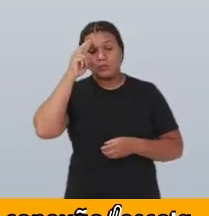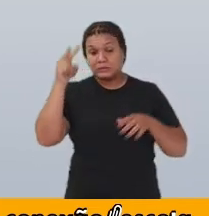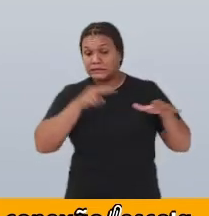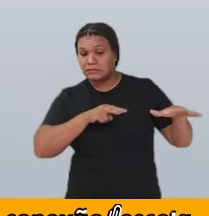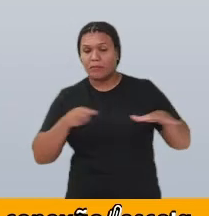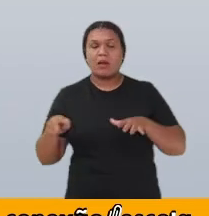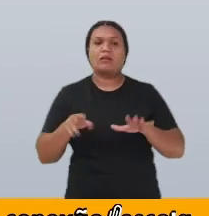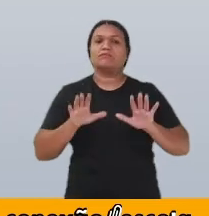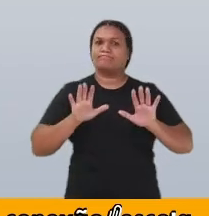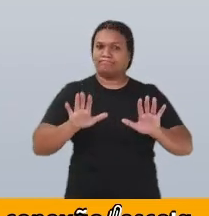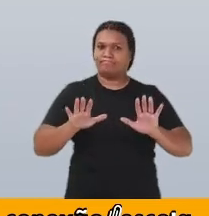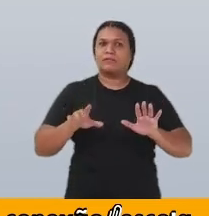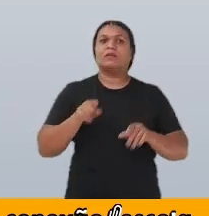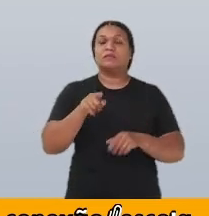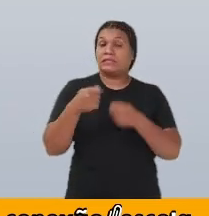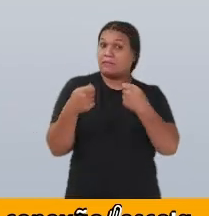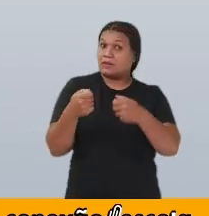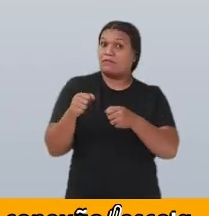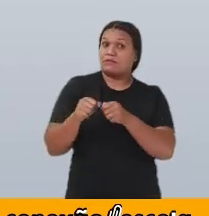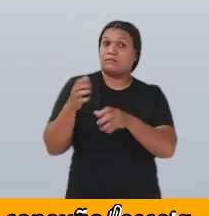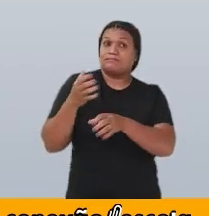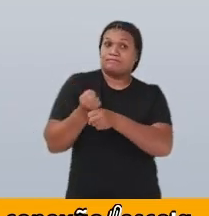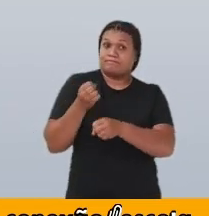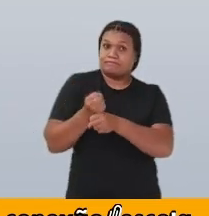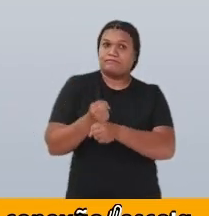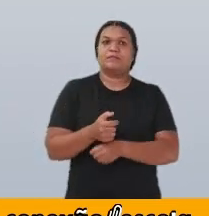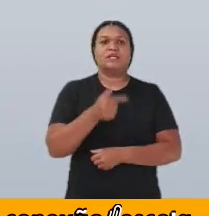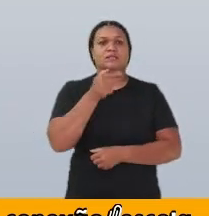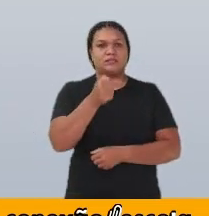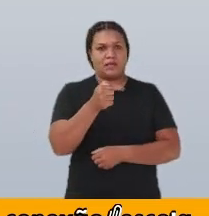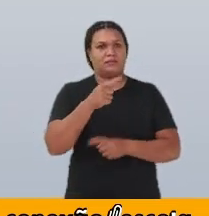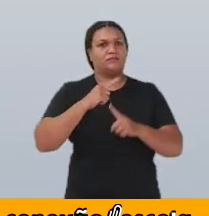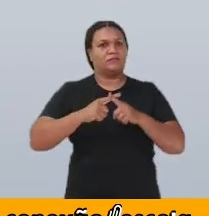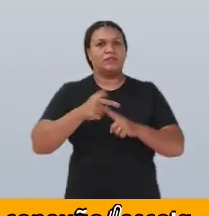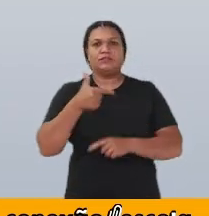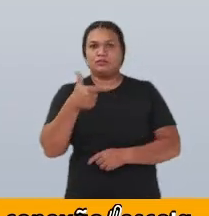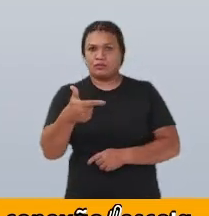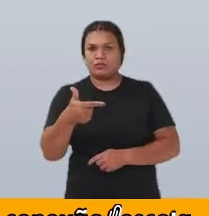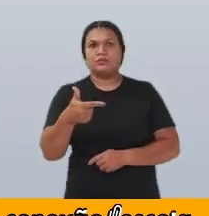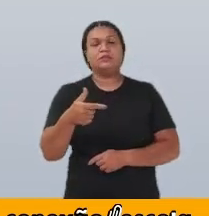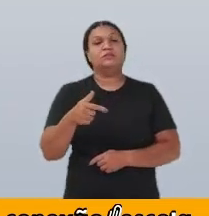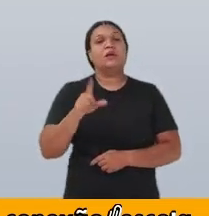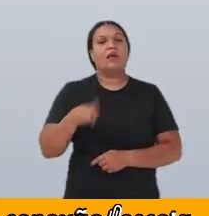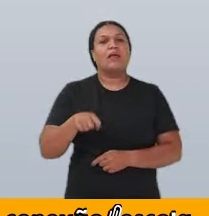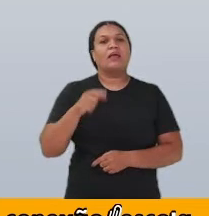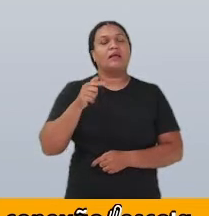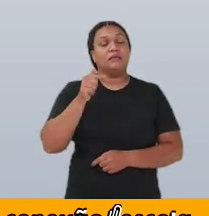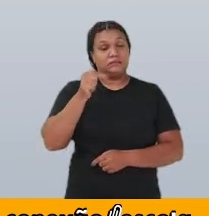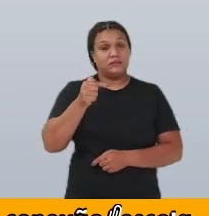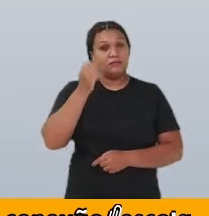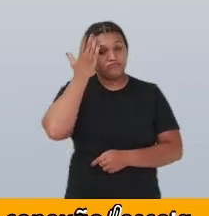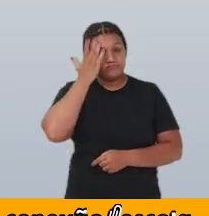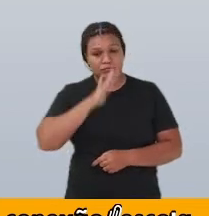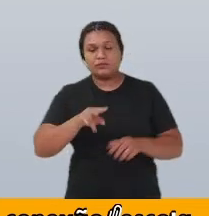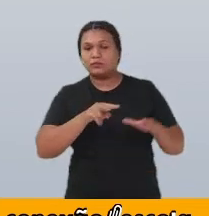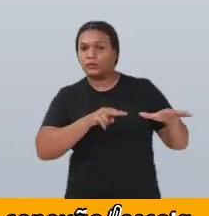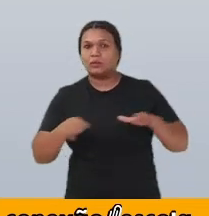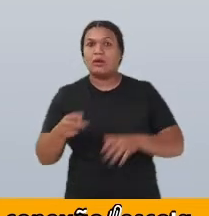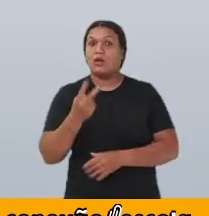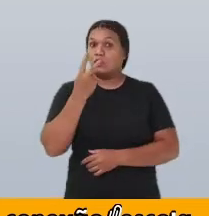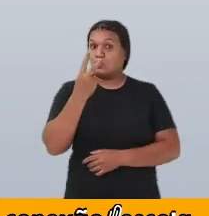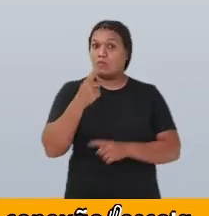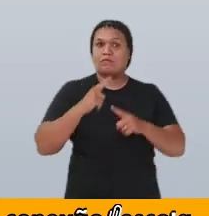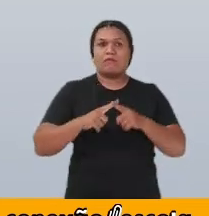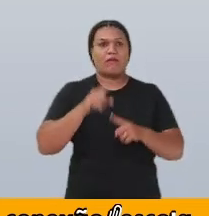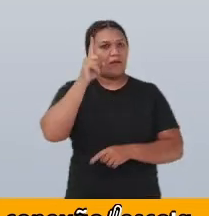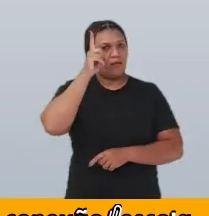custo semanal será calculado fazendo 7 vezes 2, 7 dias da semana, 2 passagens em cada